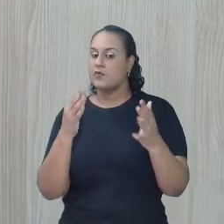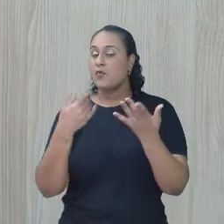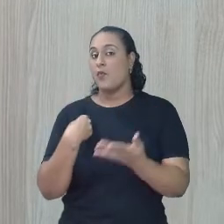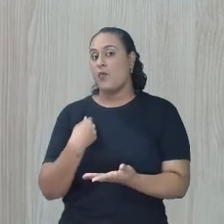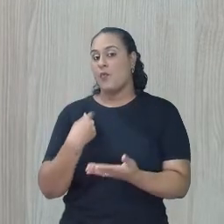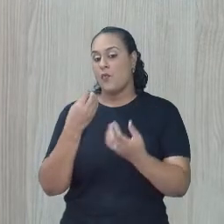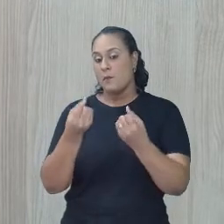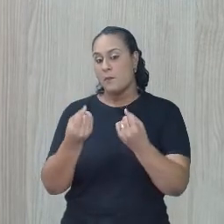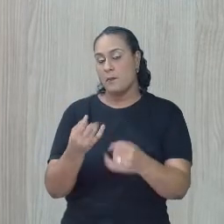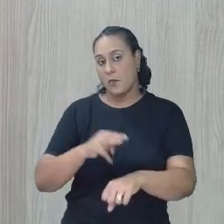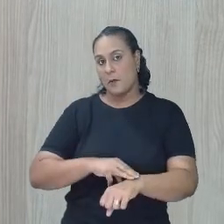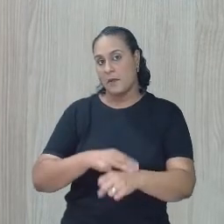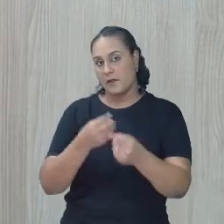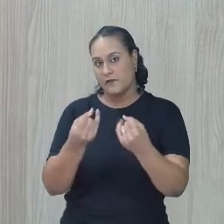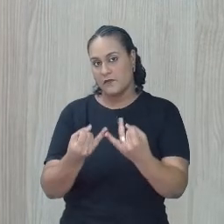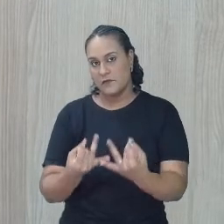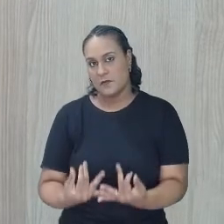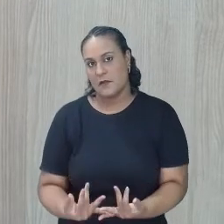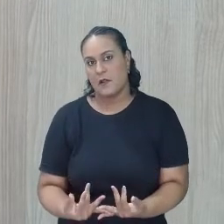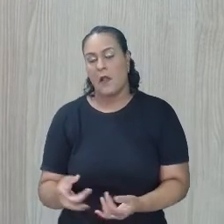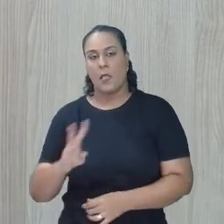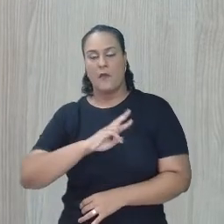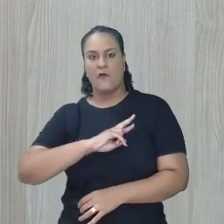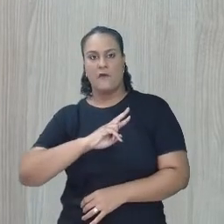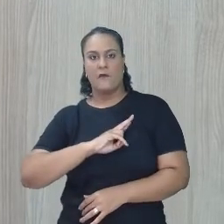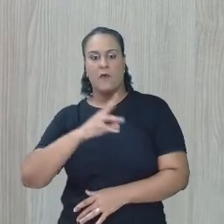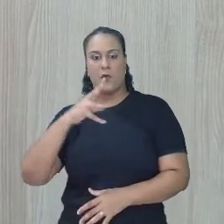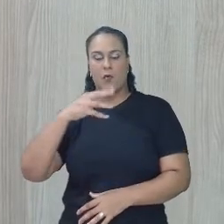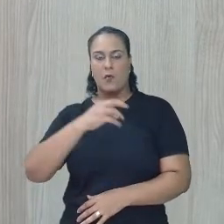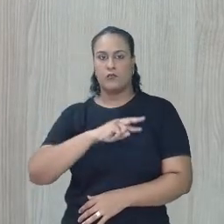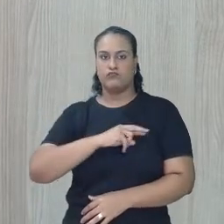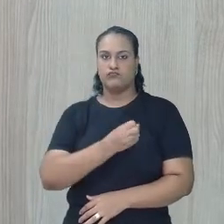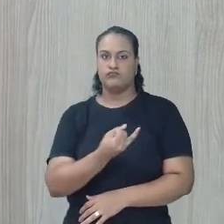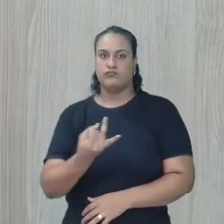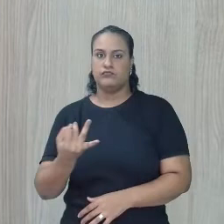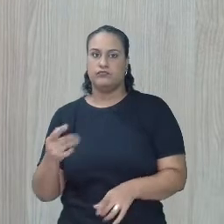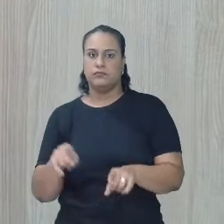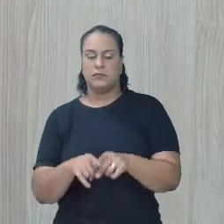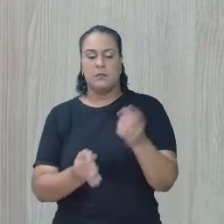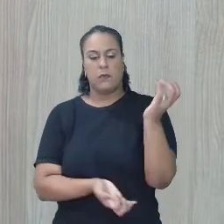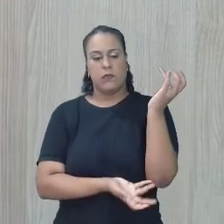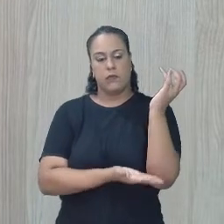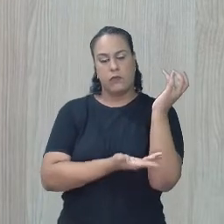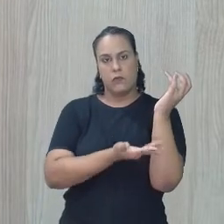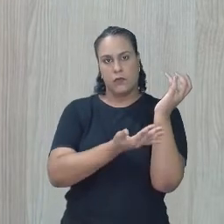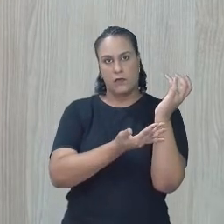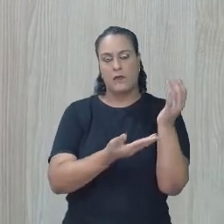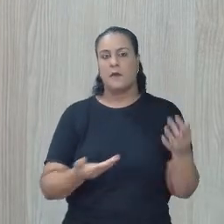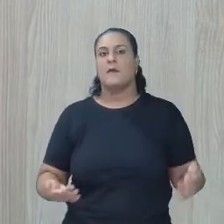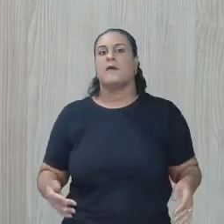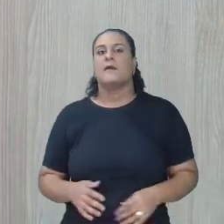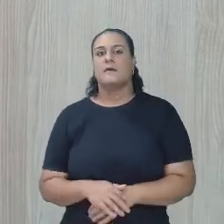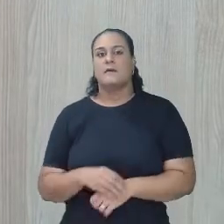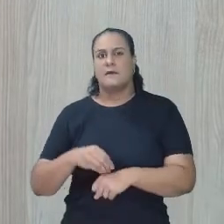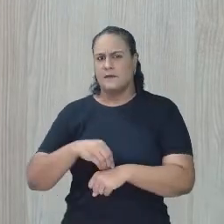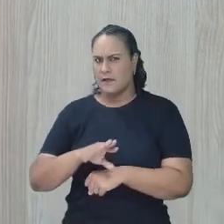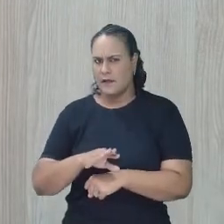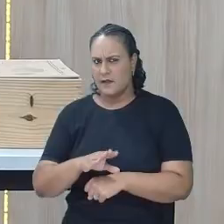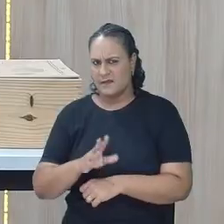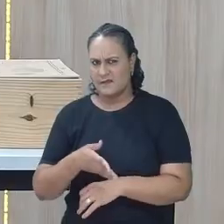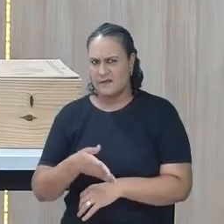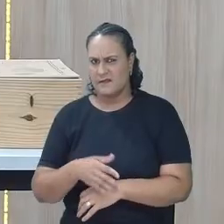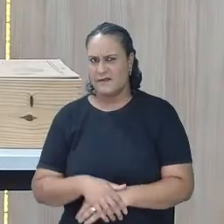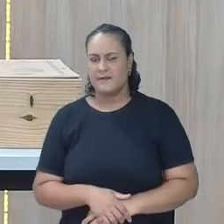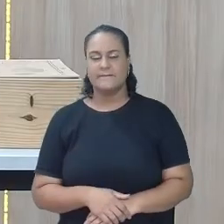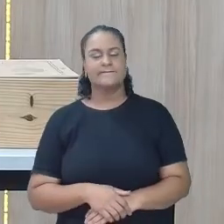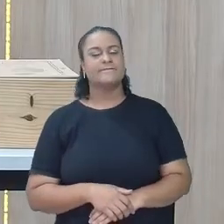das medidas de volume e também relacionado às medidas de capacidade, tá bom? Eu dei spoiler não, né?